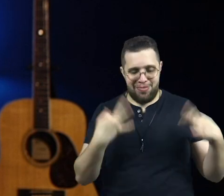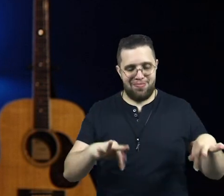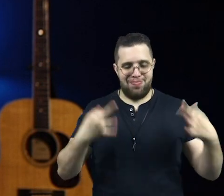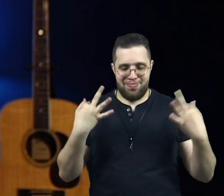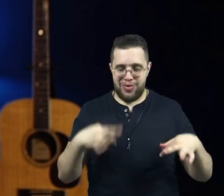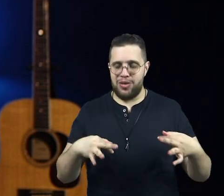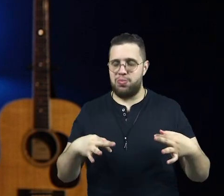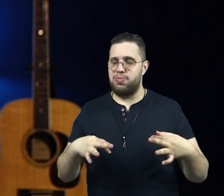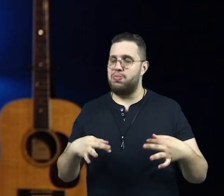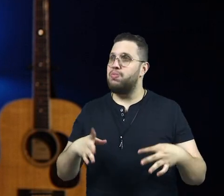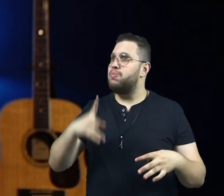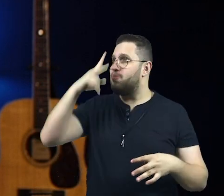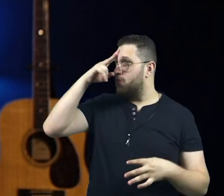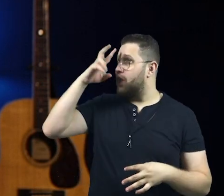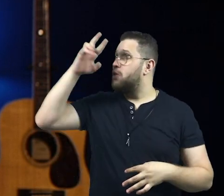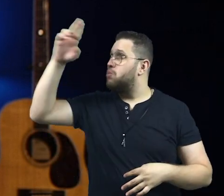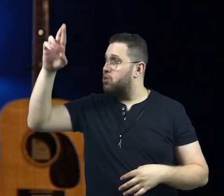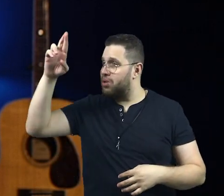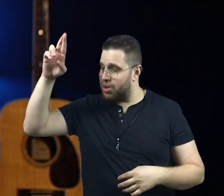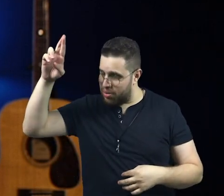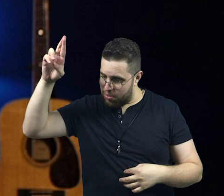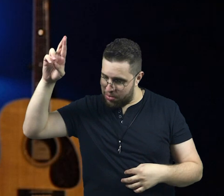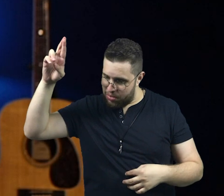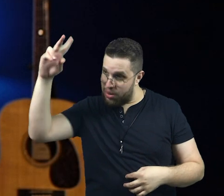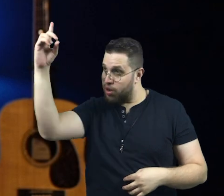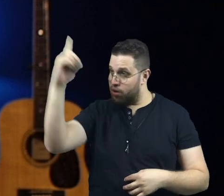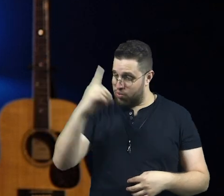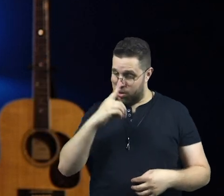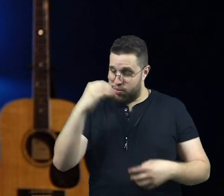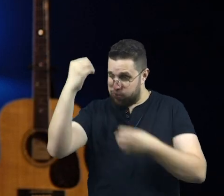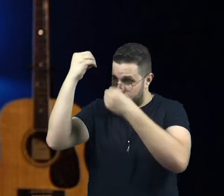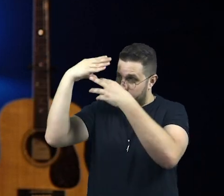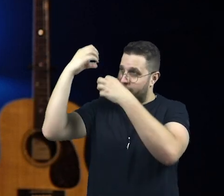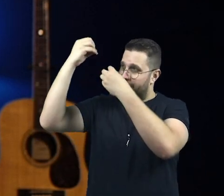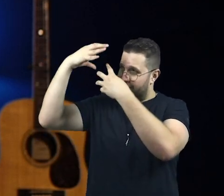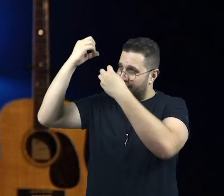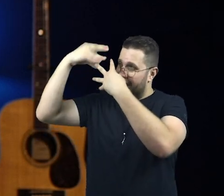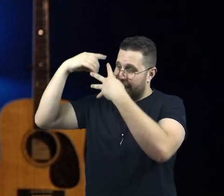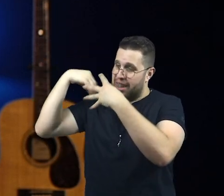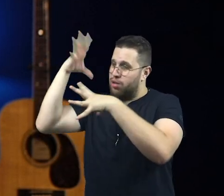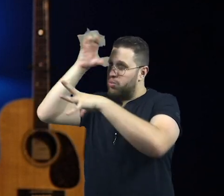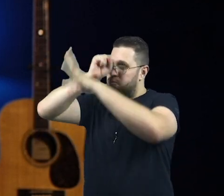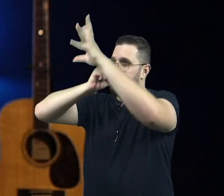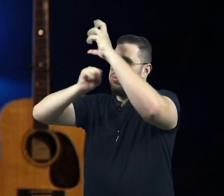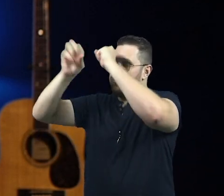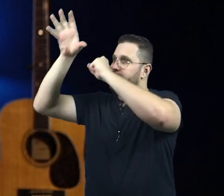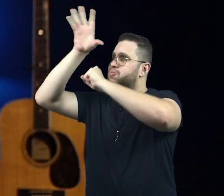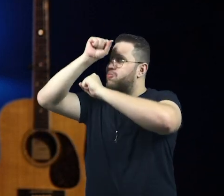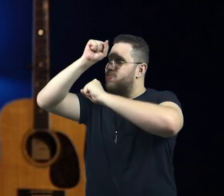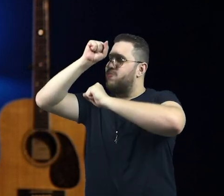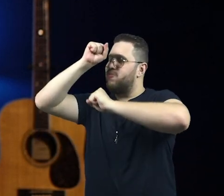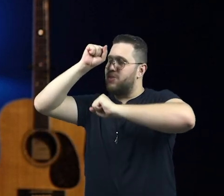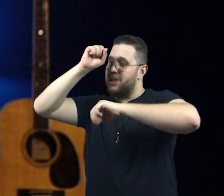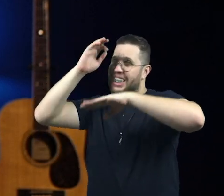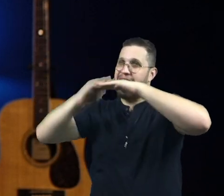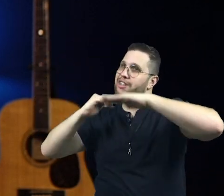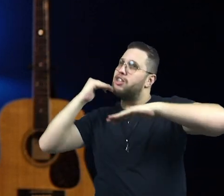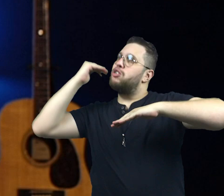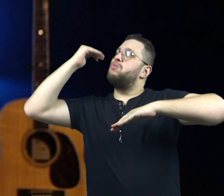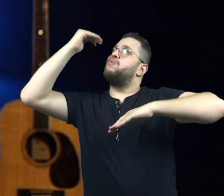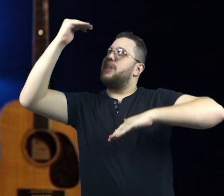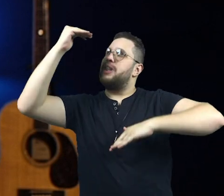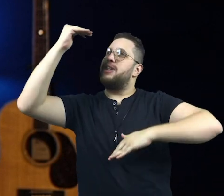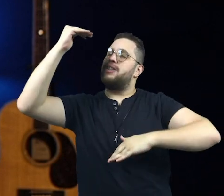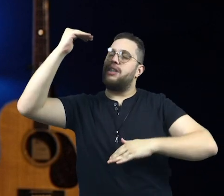e deixar que essa disciplina que o Pai Celestial está permitindo na nossa vida nos leve para aprimorar